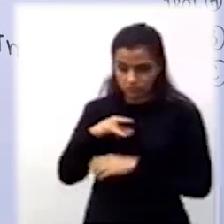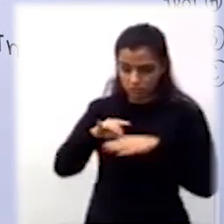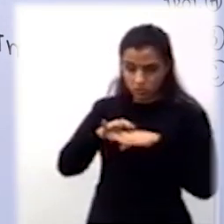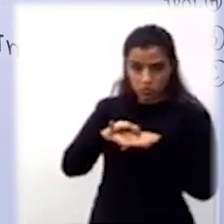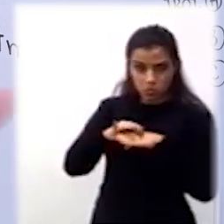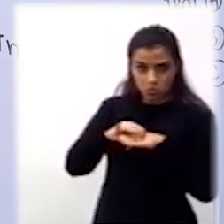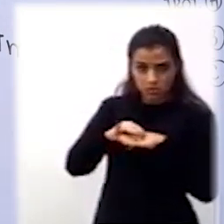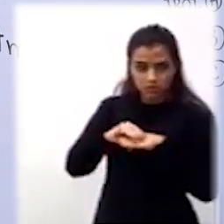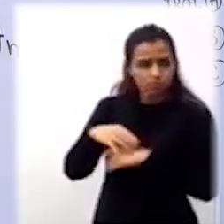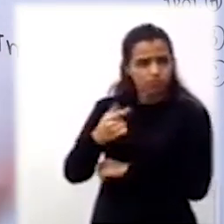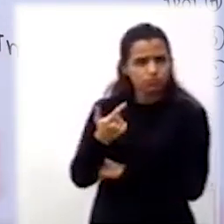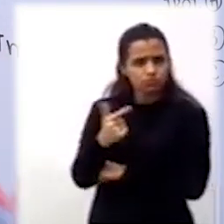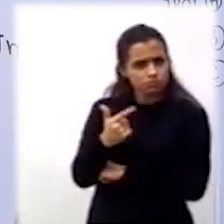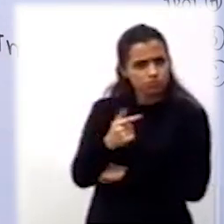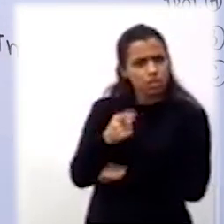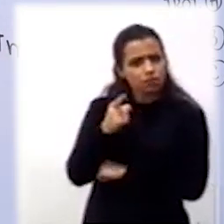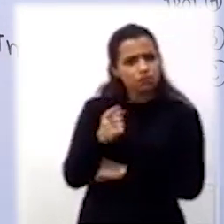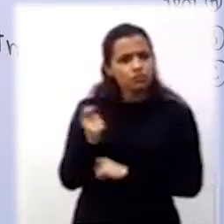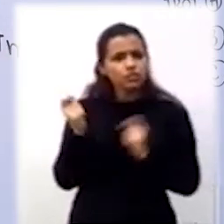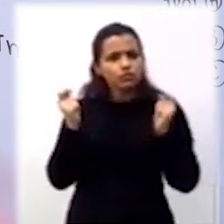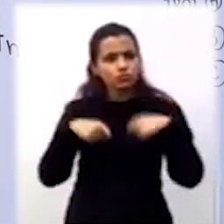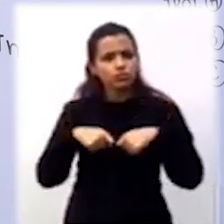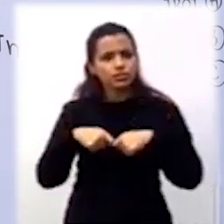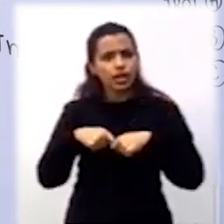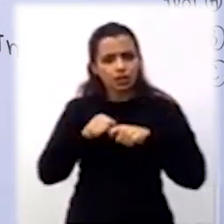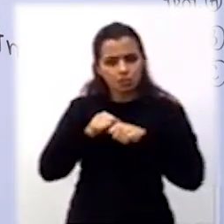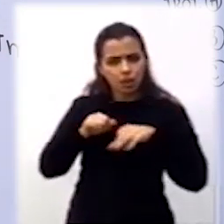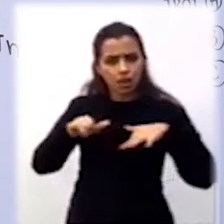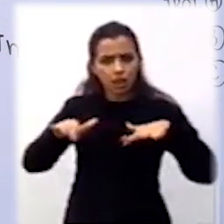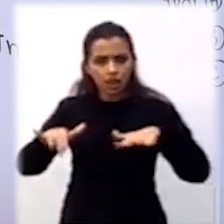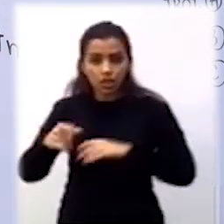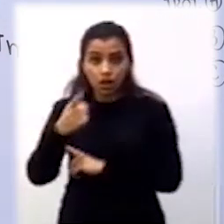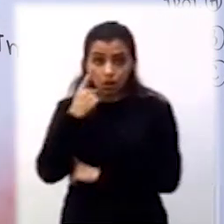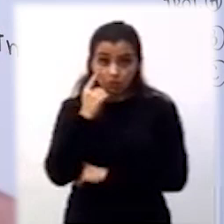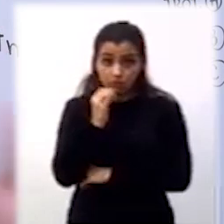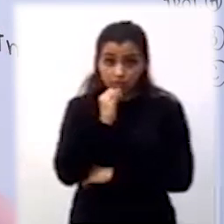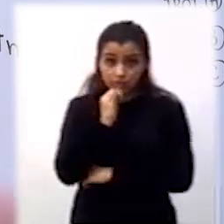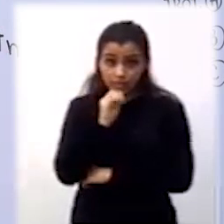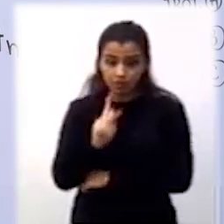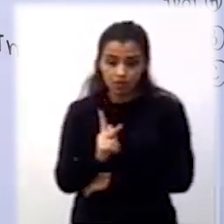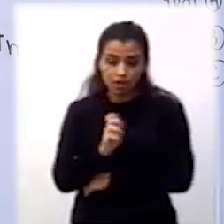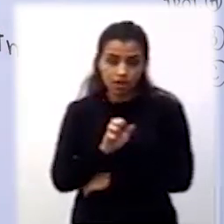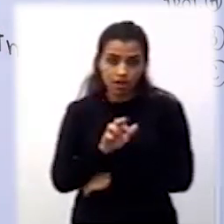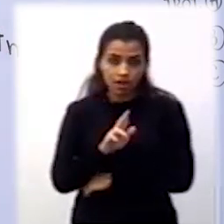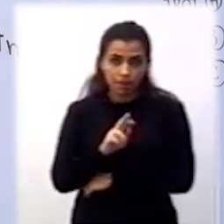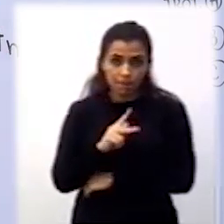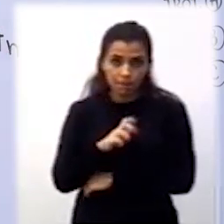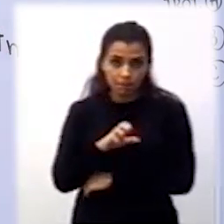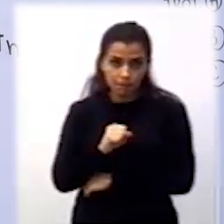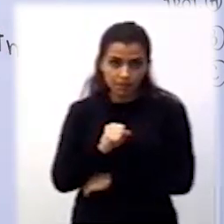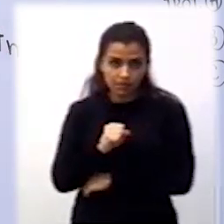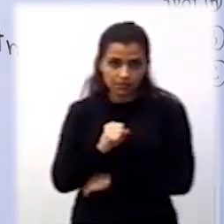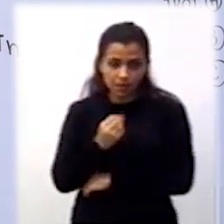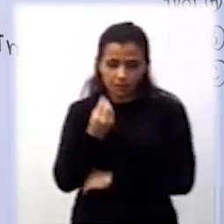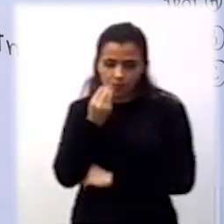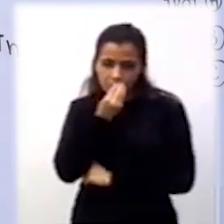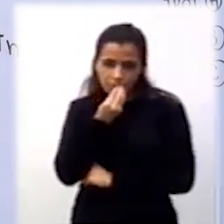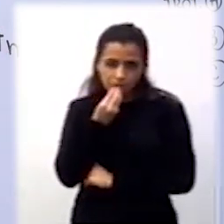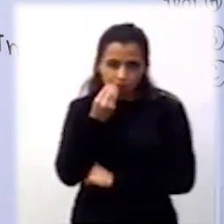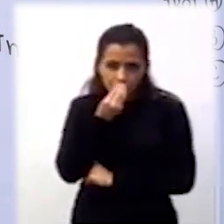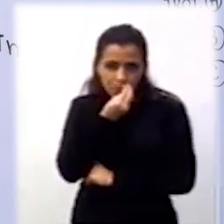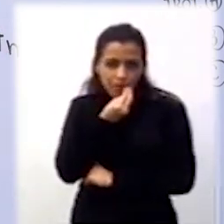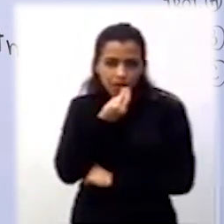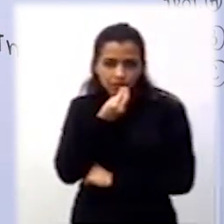você, você é saudável, você consegue transmitir para várias pessoas. Posso dar um exemplo? Herpes. Herpes. No caso do vírus da herpes, quando você